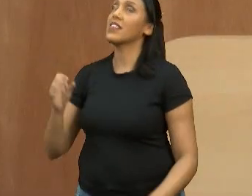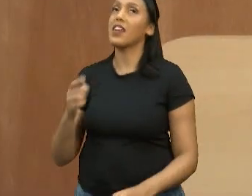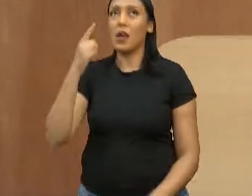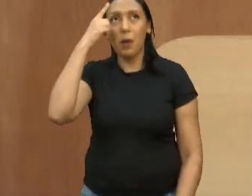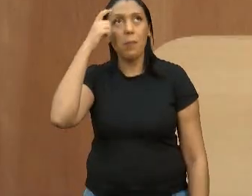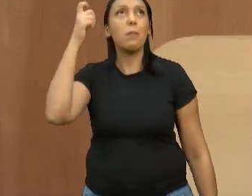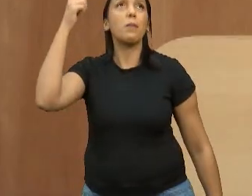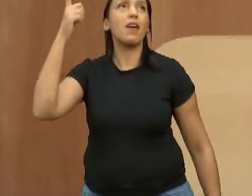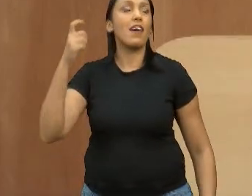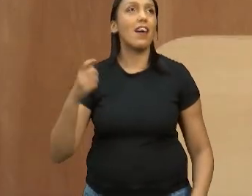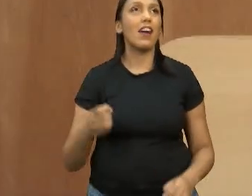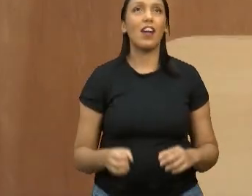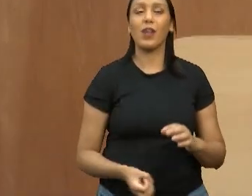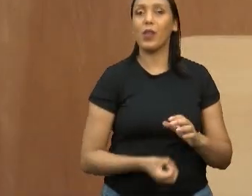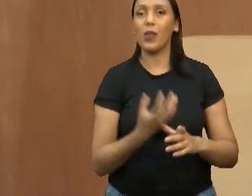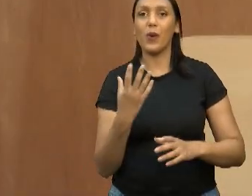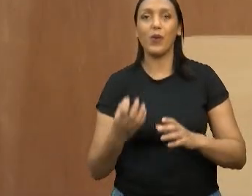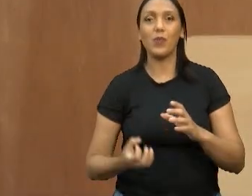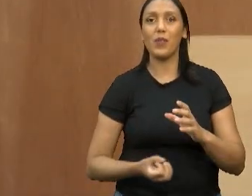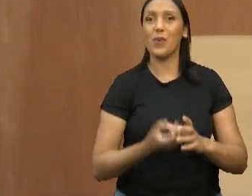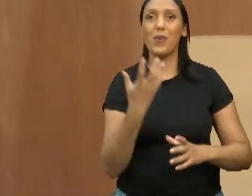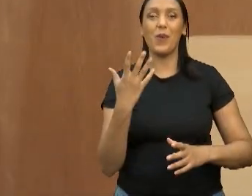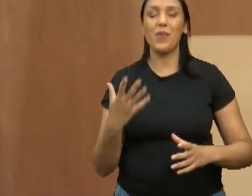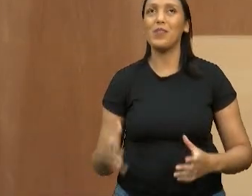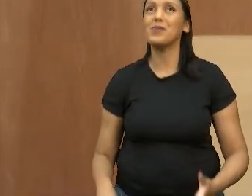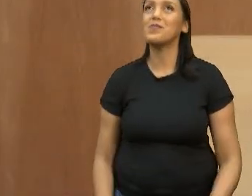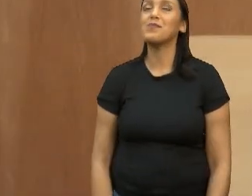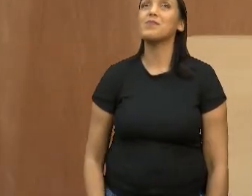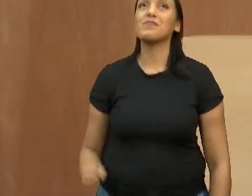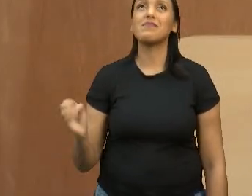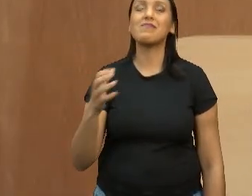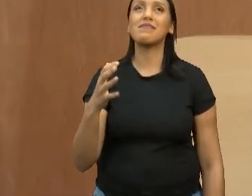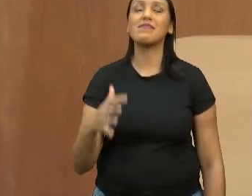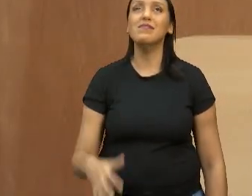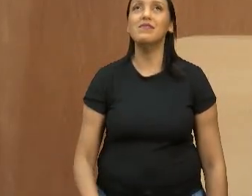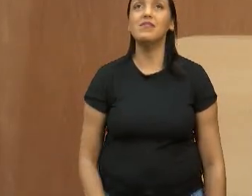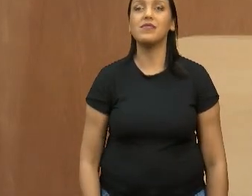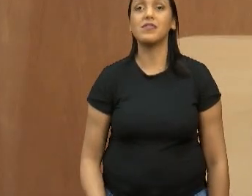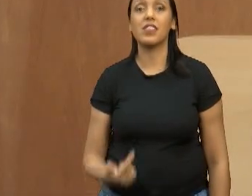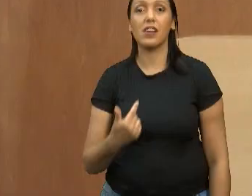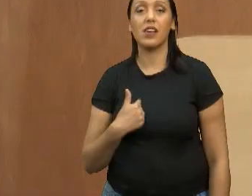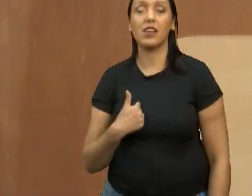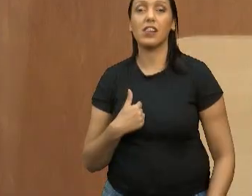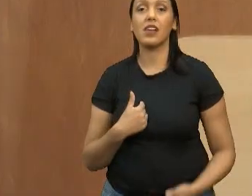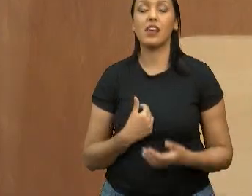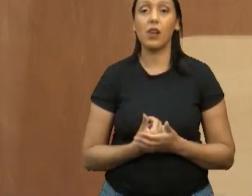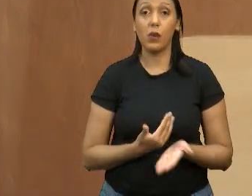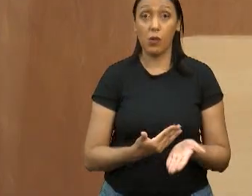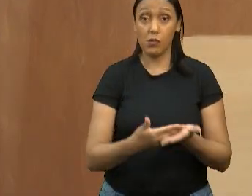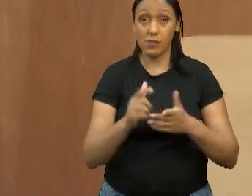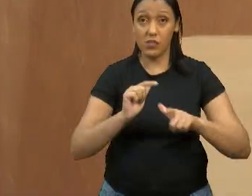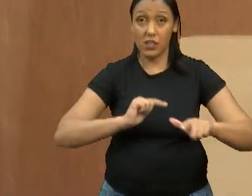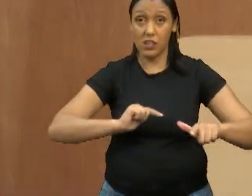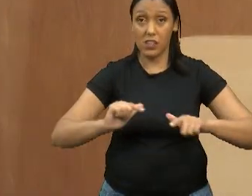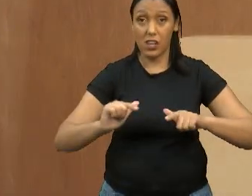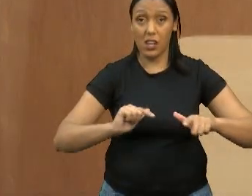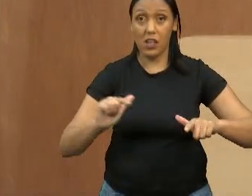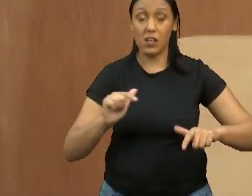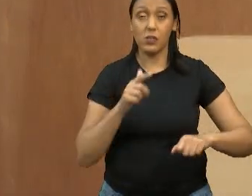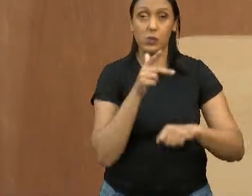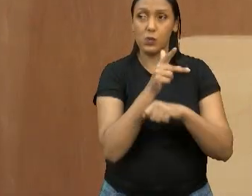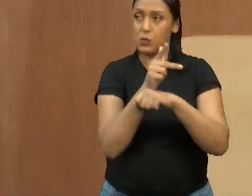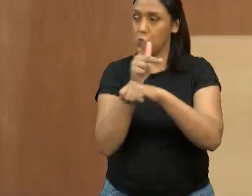Me formei como ator, aí comecei a atuar como diretor e, por consequência, por não ter diretores, por dirigir